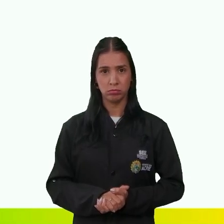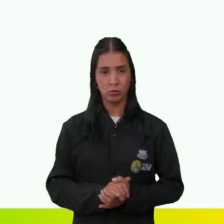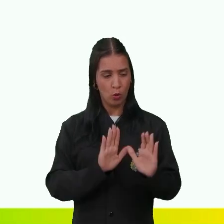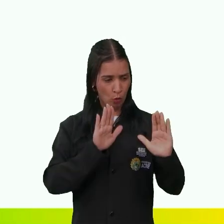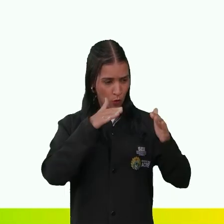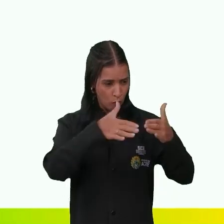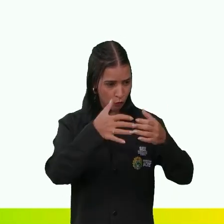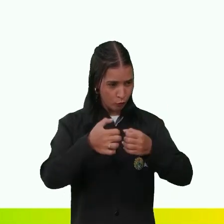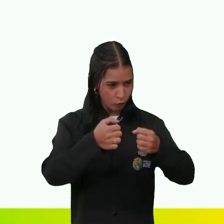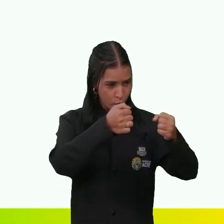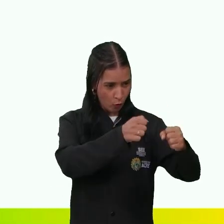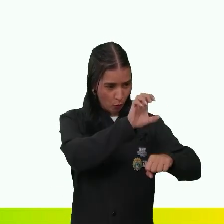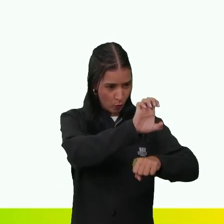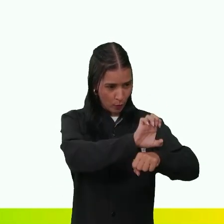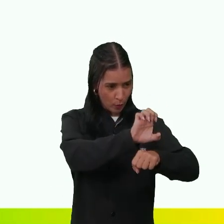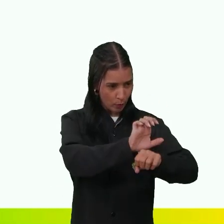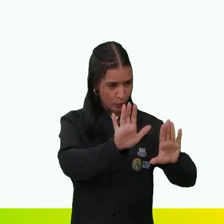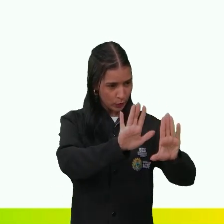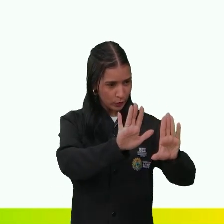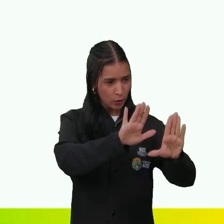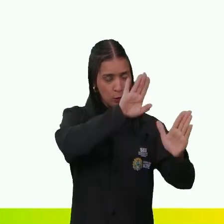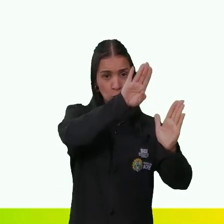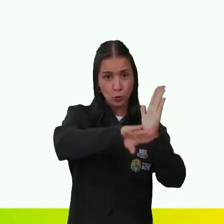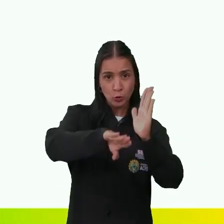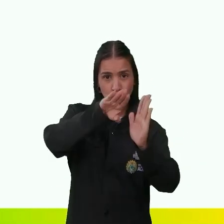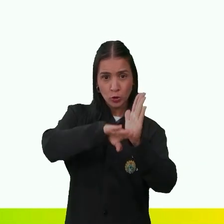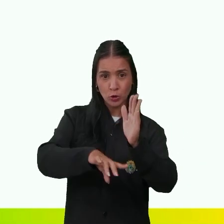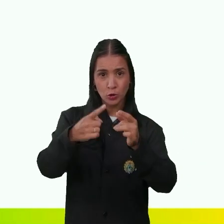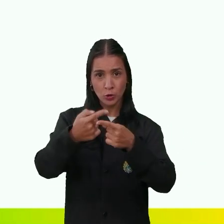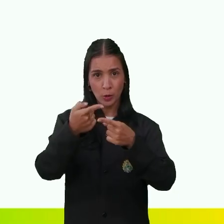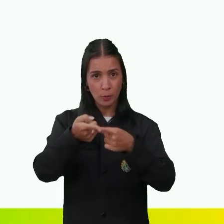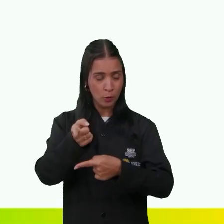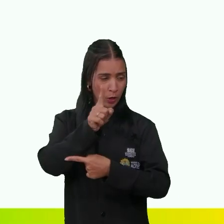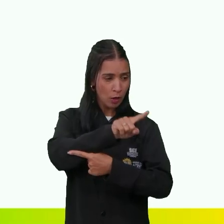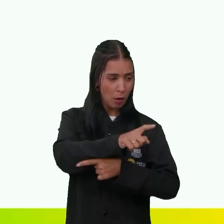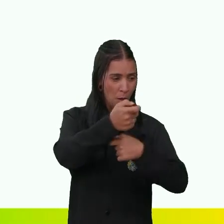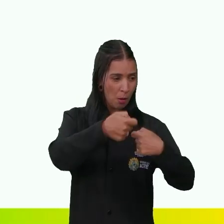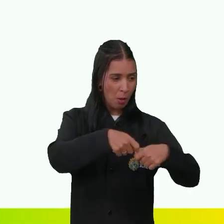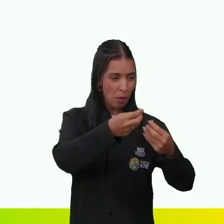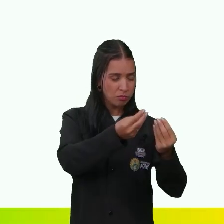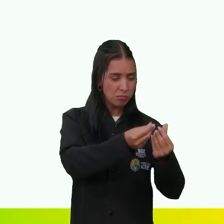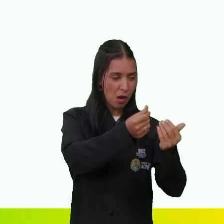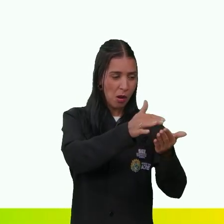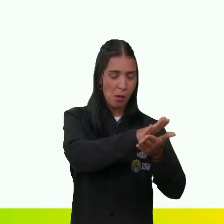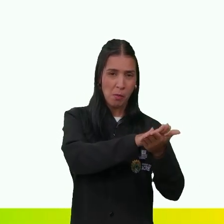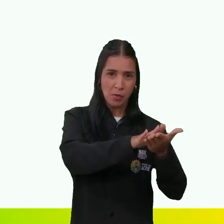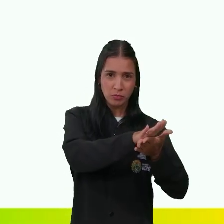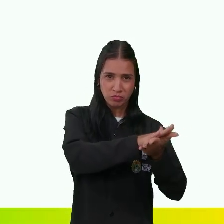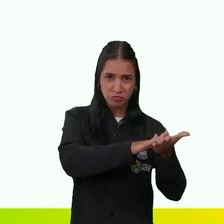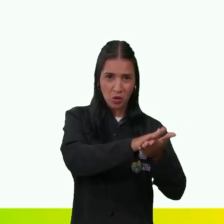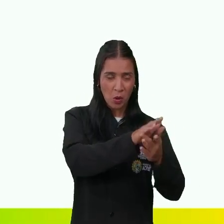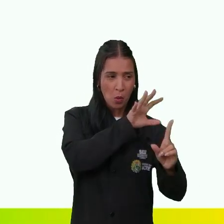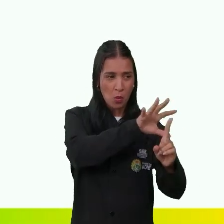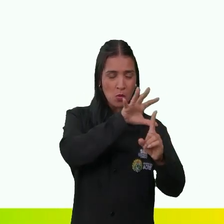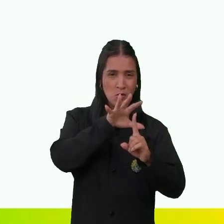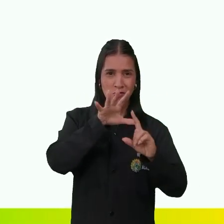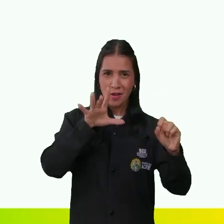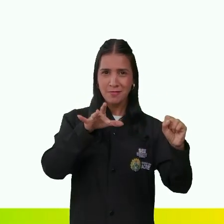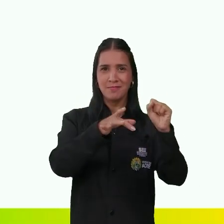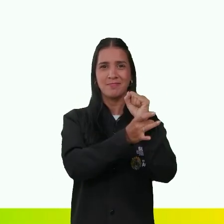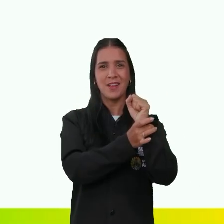Descentralizar o poder do Estado para que ele se torne mais disperso e ineficiente no sentido de assegurar